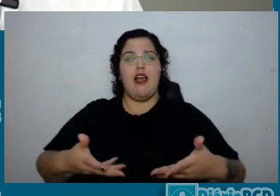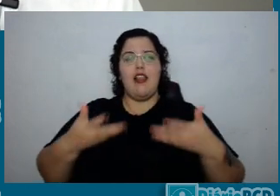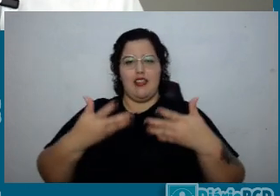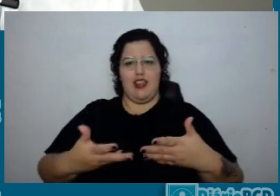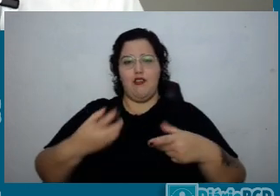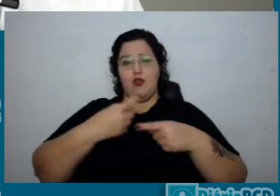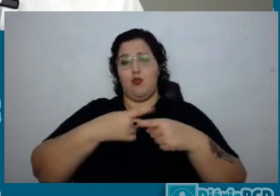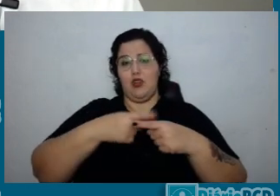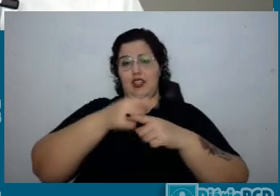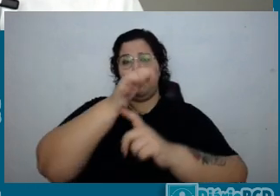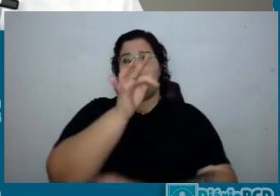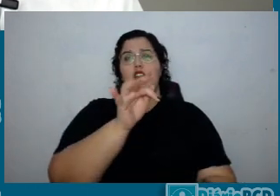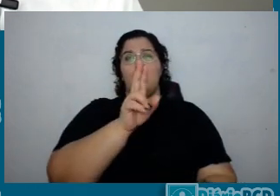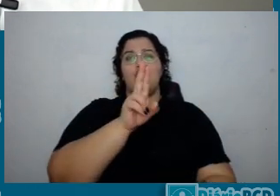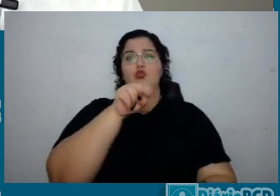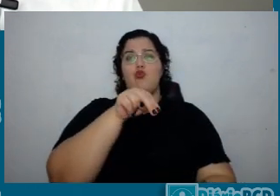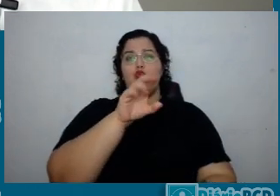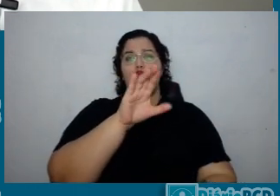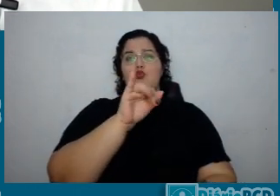de Funcionalidade Brasileiro A,